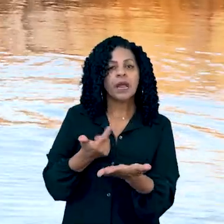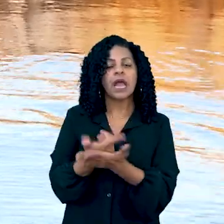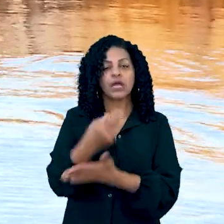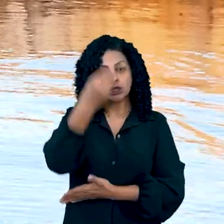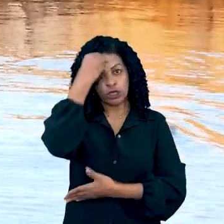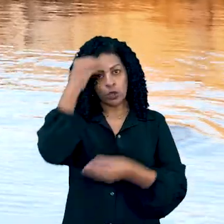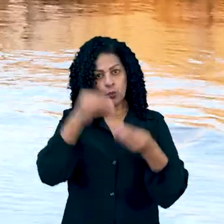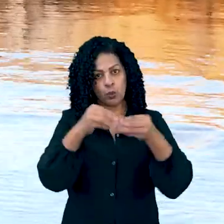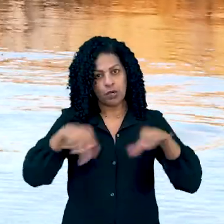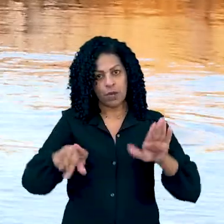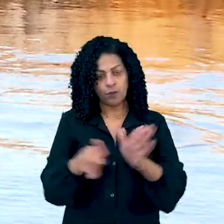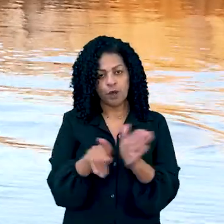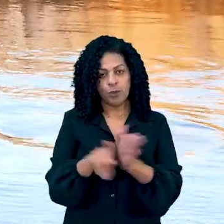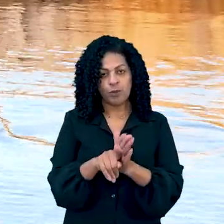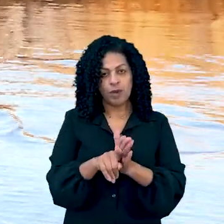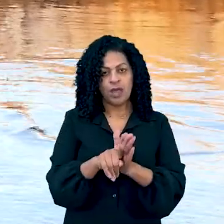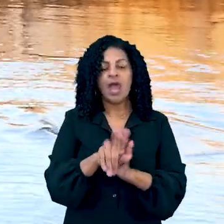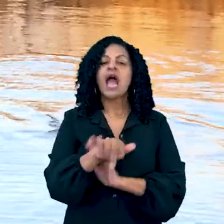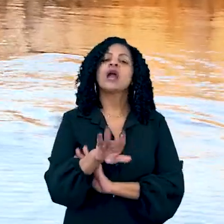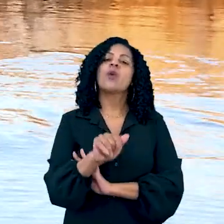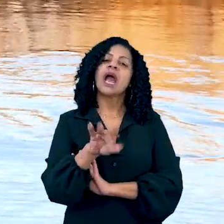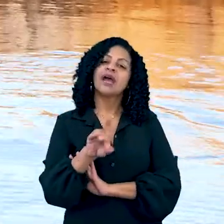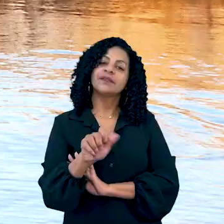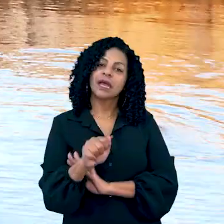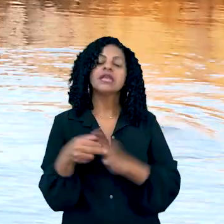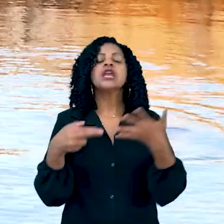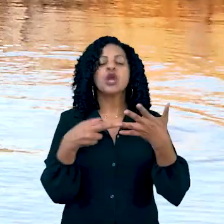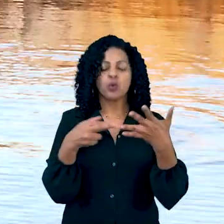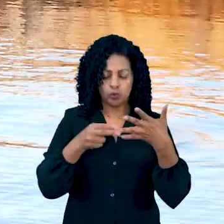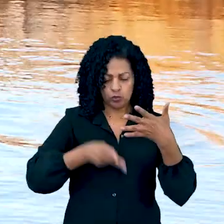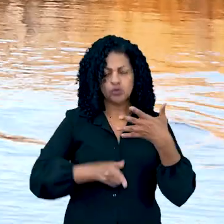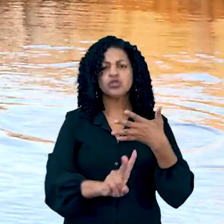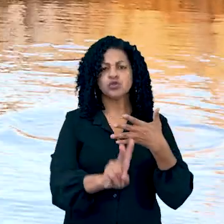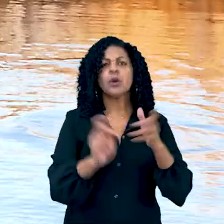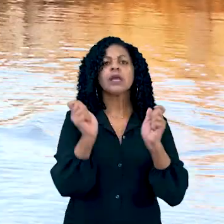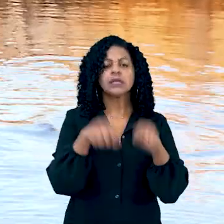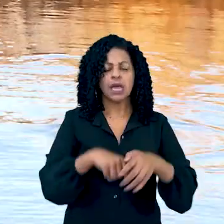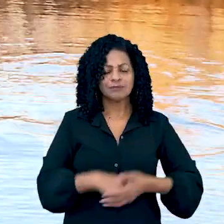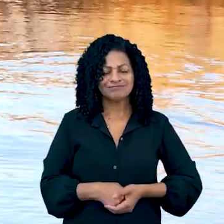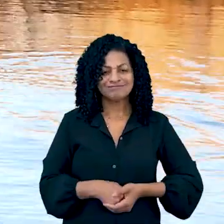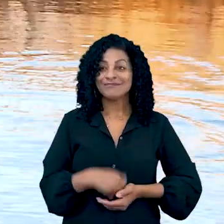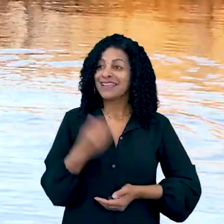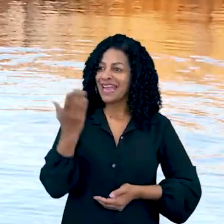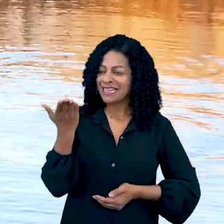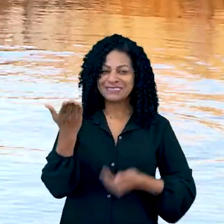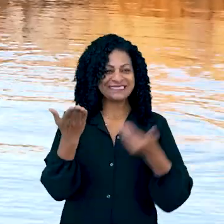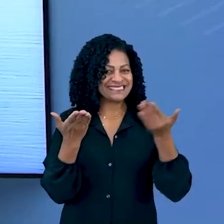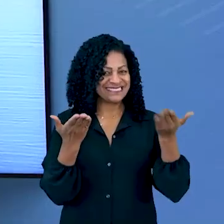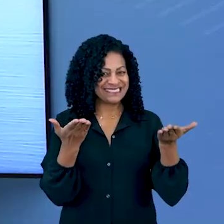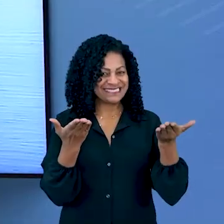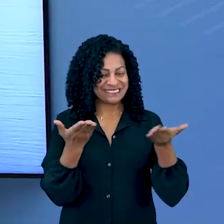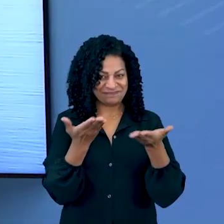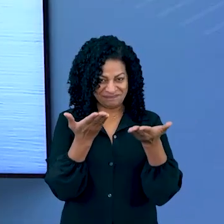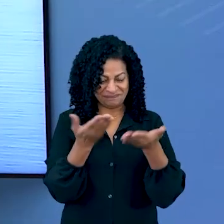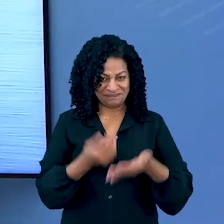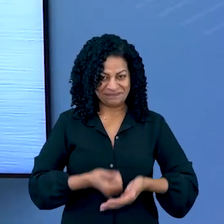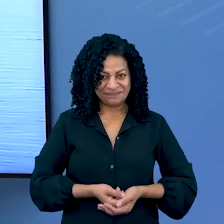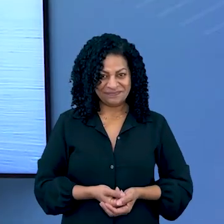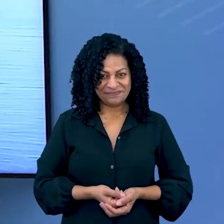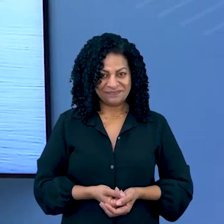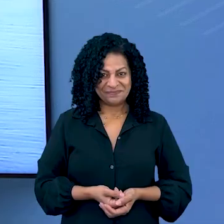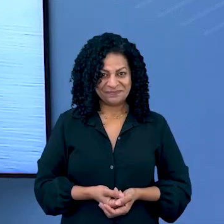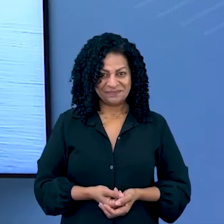indenizar por dano moral a guarda portuária. E ainda cabe recurso dessa decisão. Anderson, Luana, é com vocês aí no